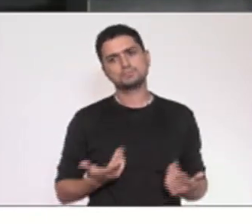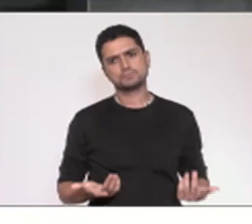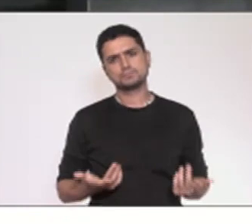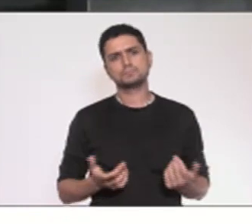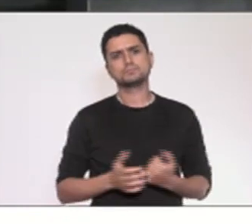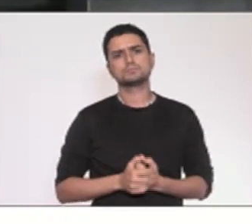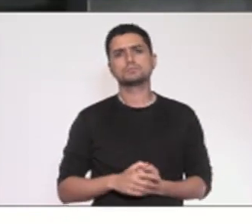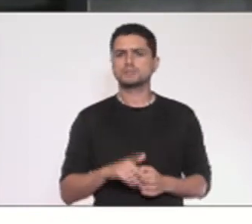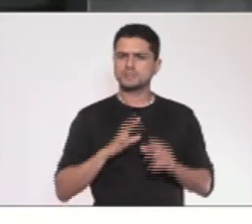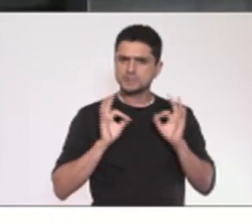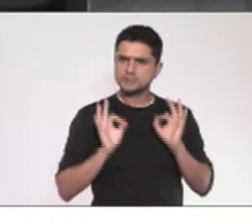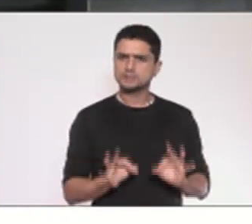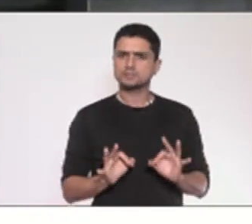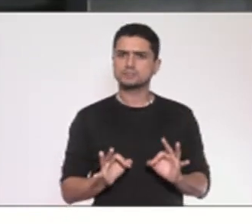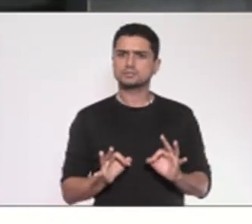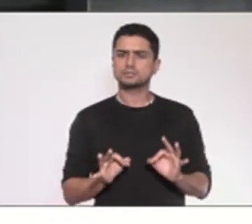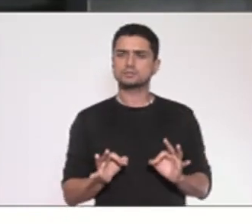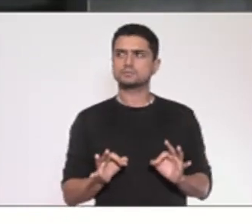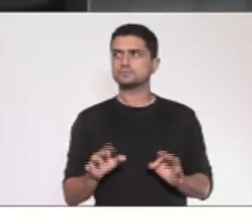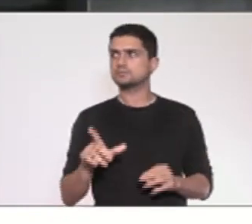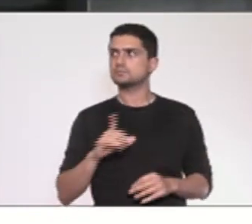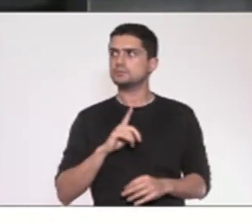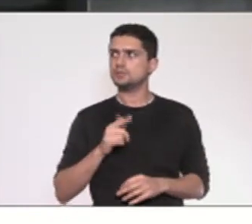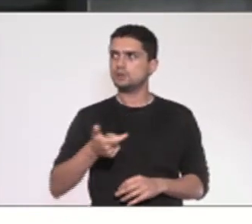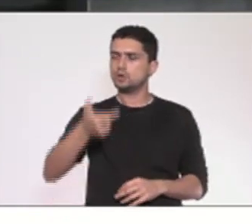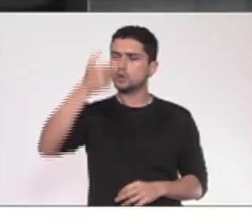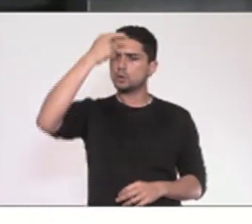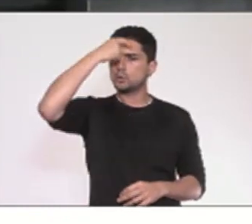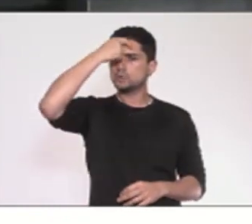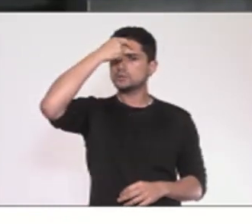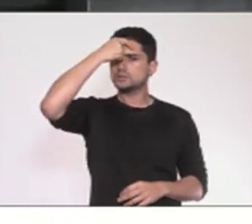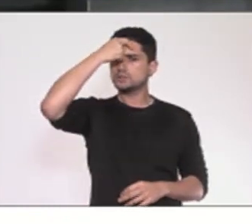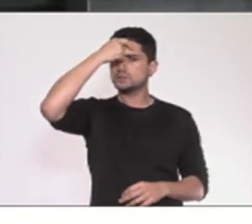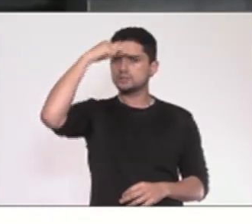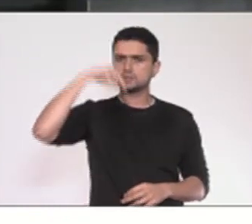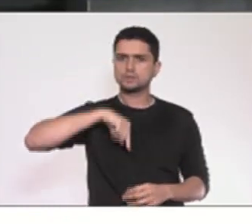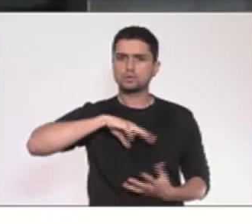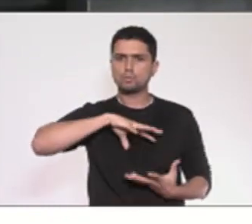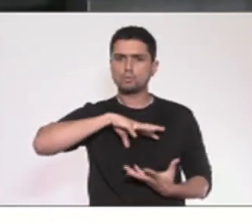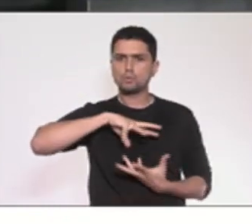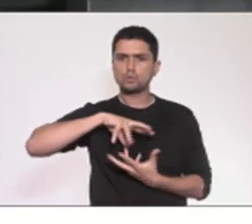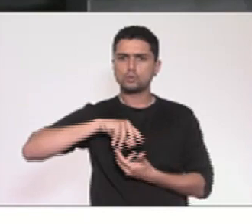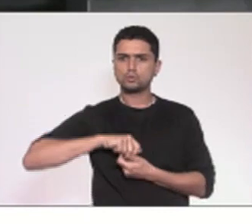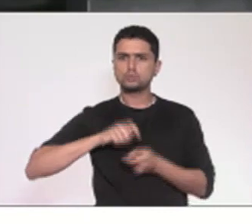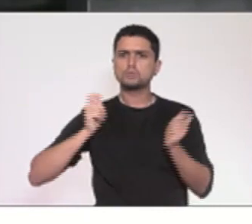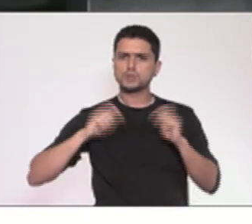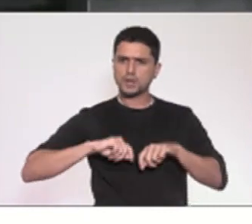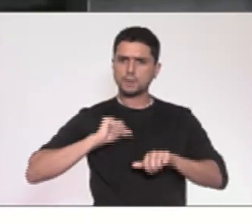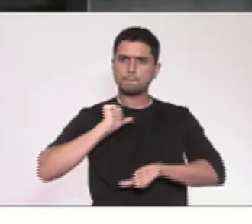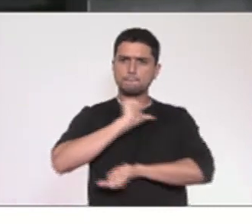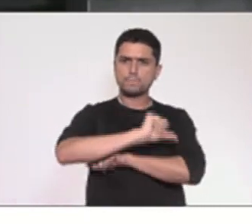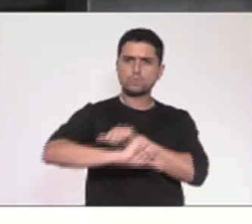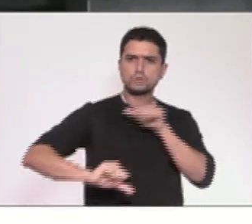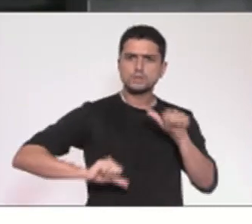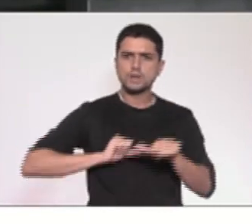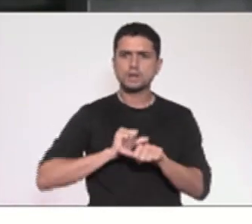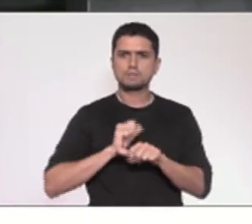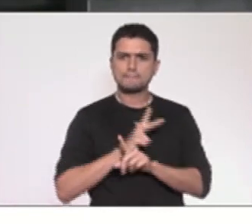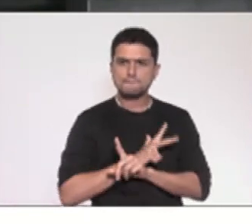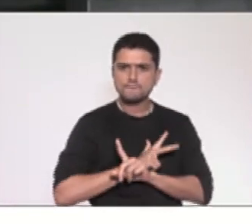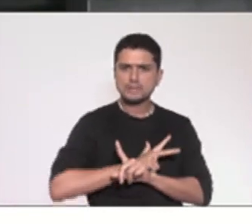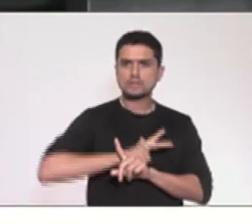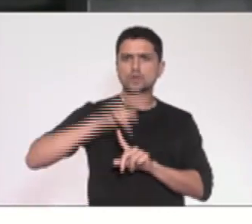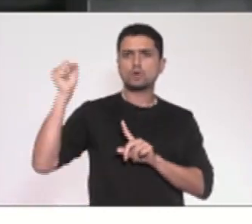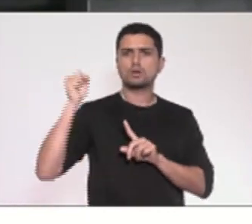doutor Eduardo Gussen, na consciência de que o mundo se muda através das nossas pequenas vitórias